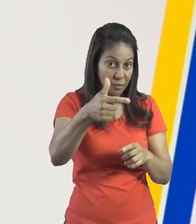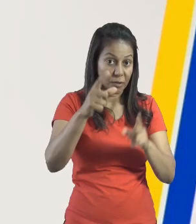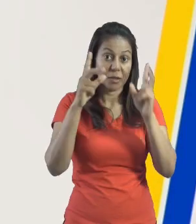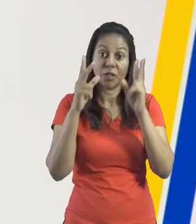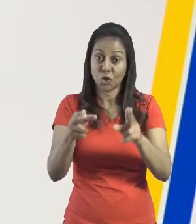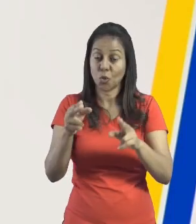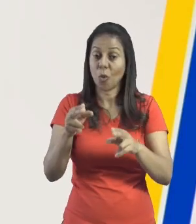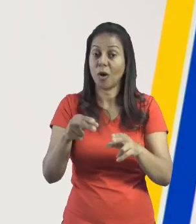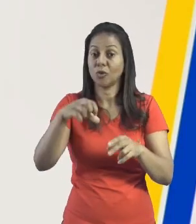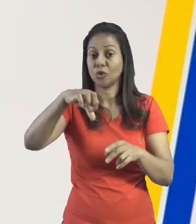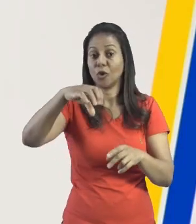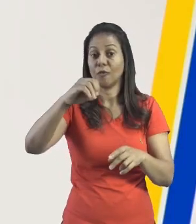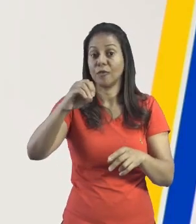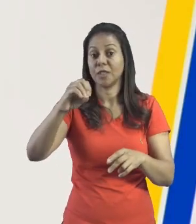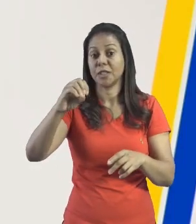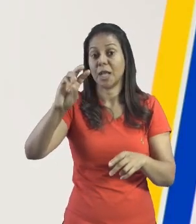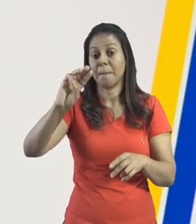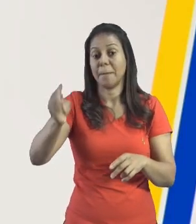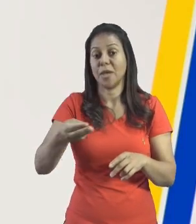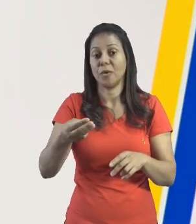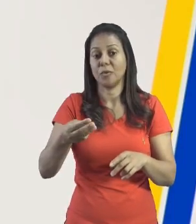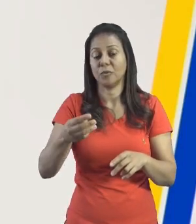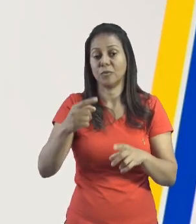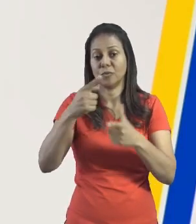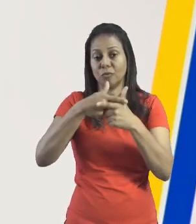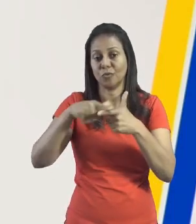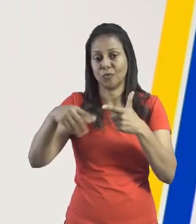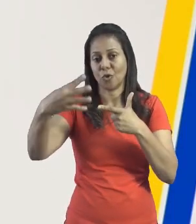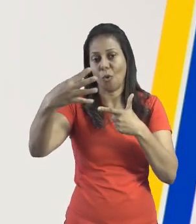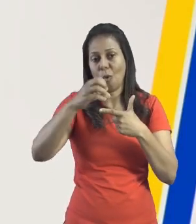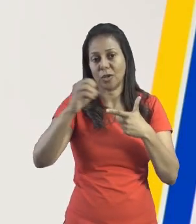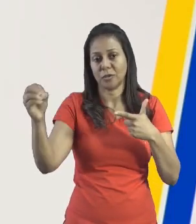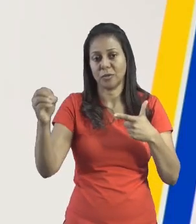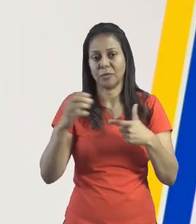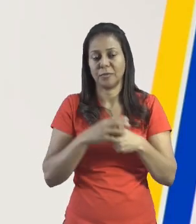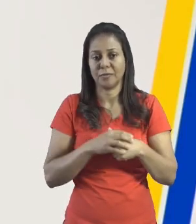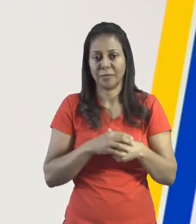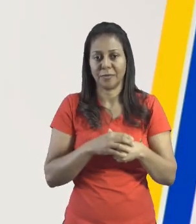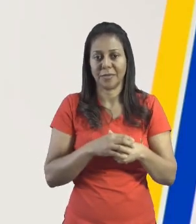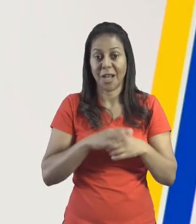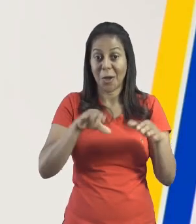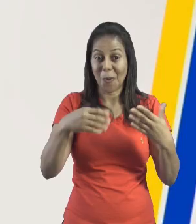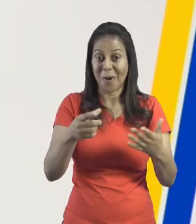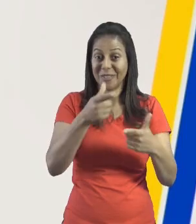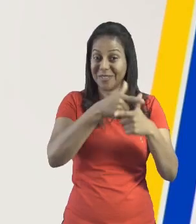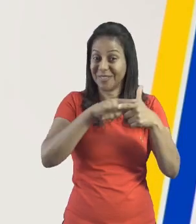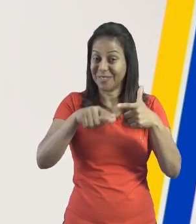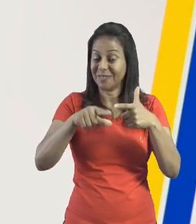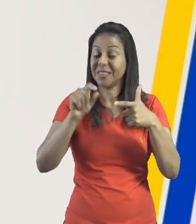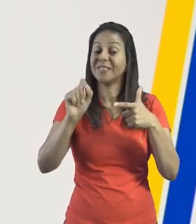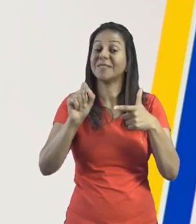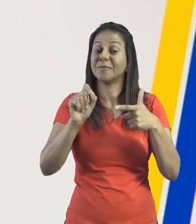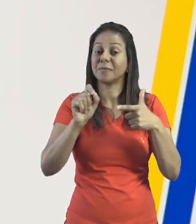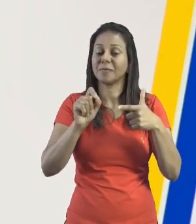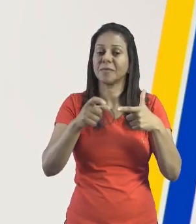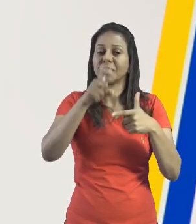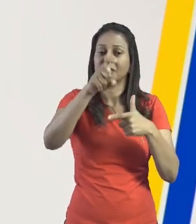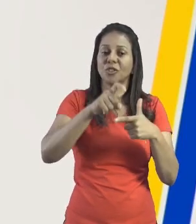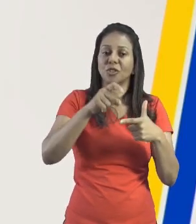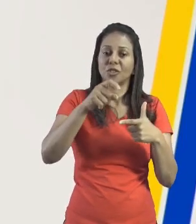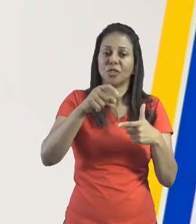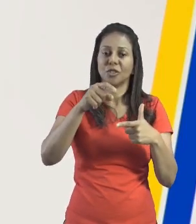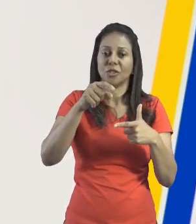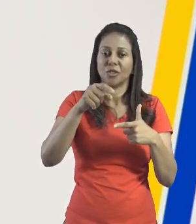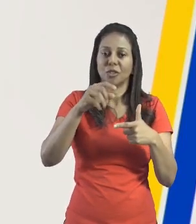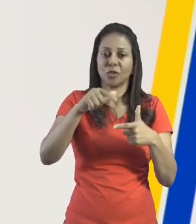a 90 mil dividido por 400. E quando eu divido, eu encontro x quadrado igual